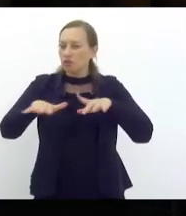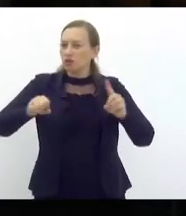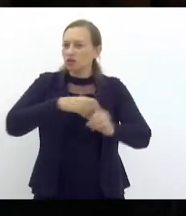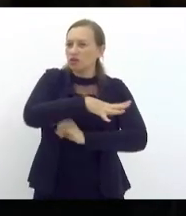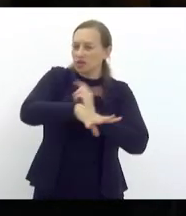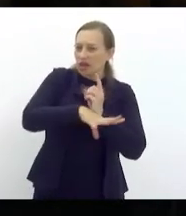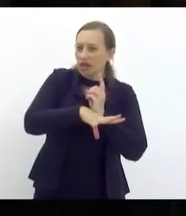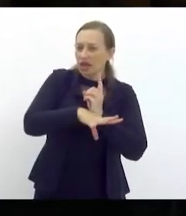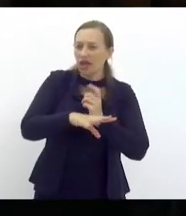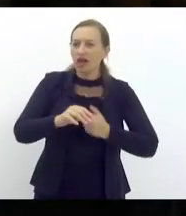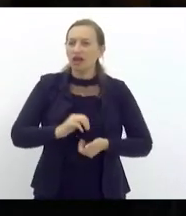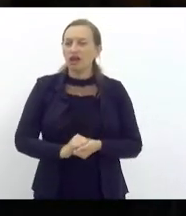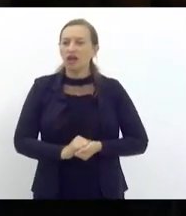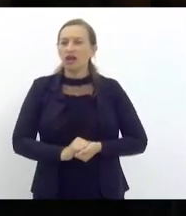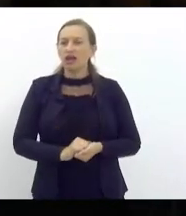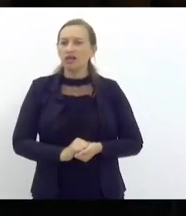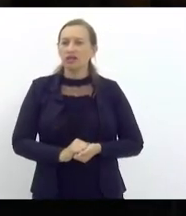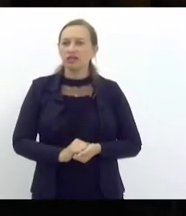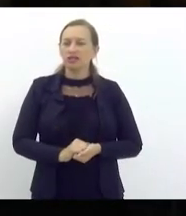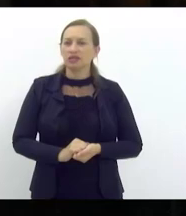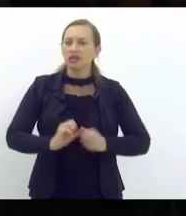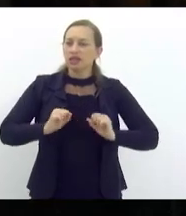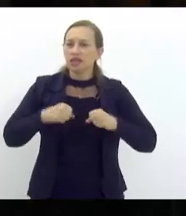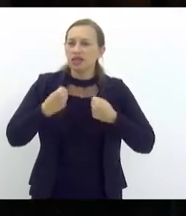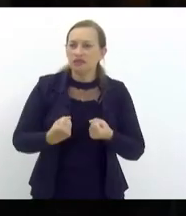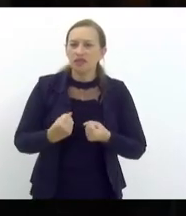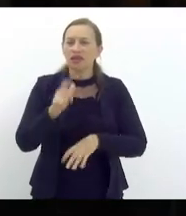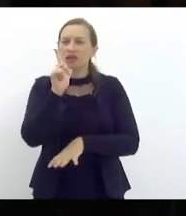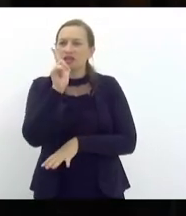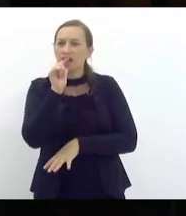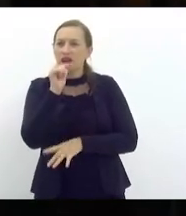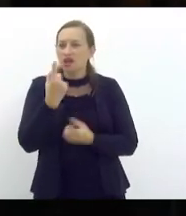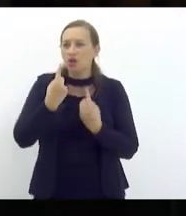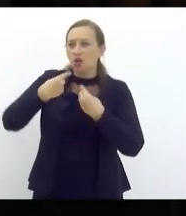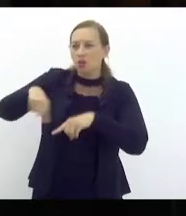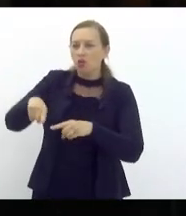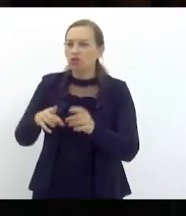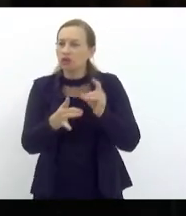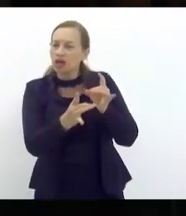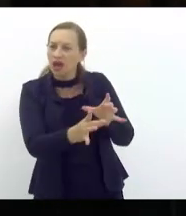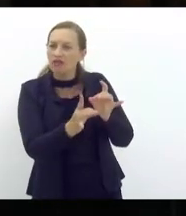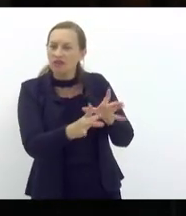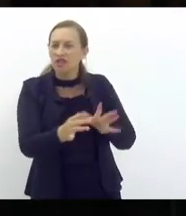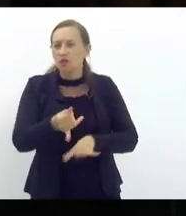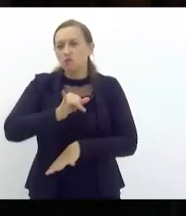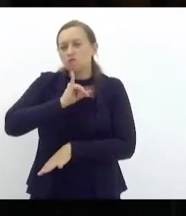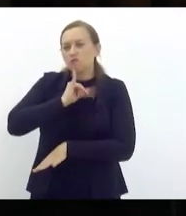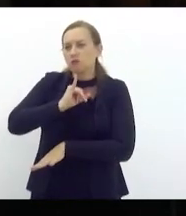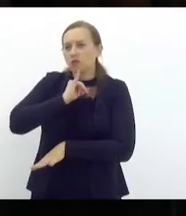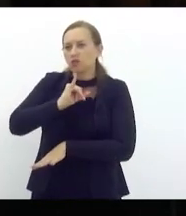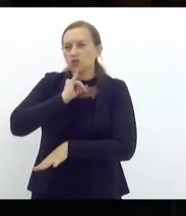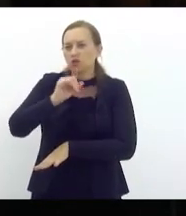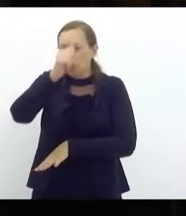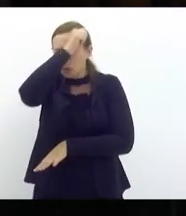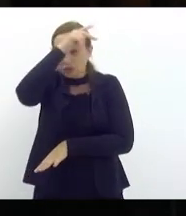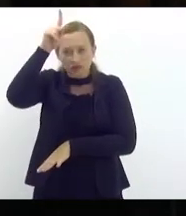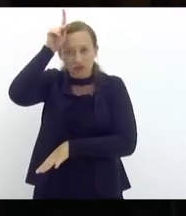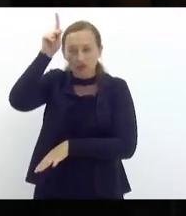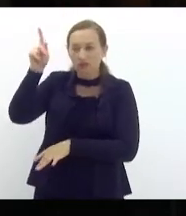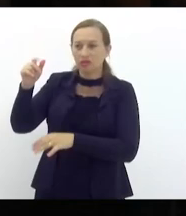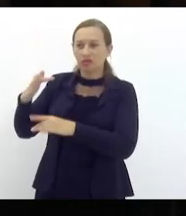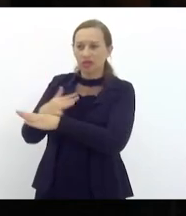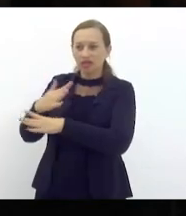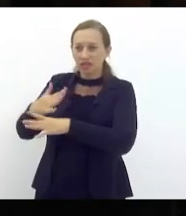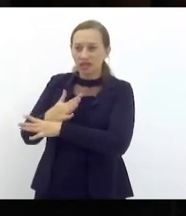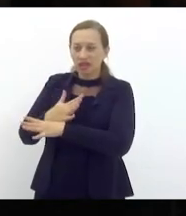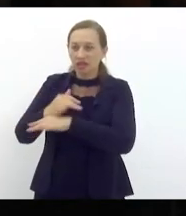muito organizados em Teresópolis na defesa da água contra privatização Infelizmente o prefeito daquela cidade